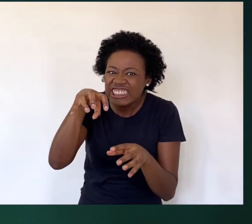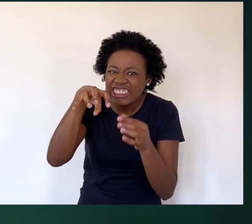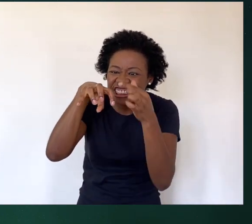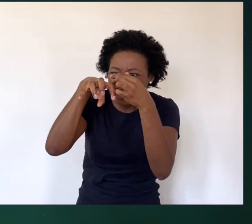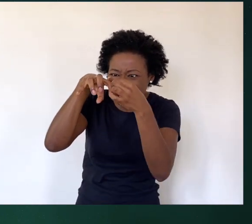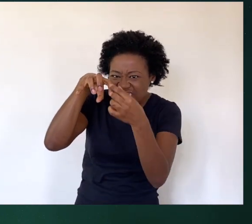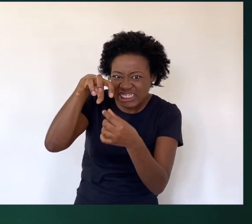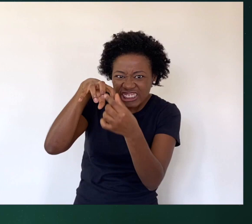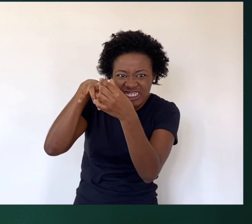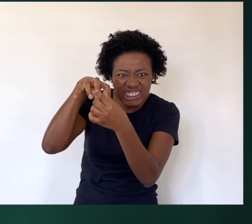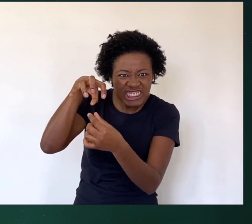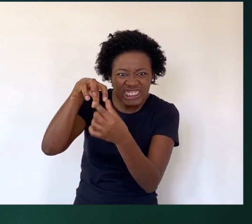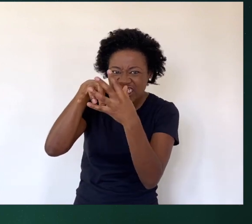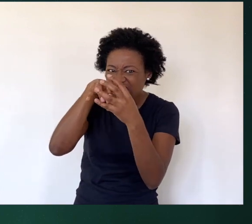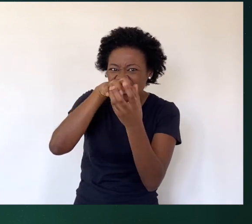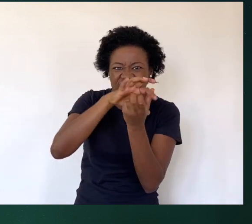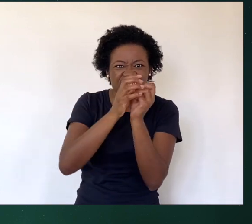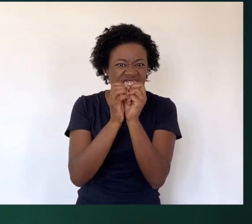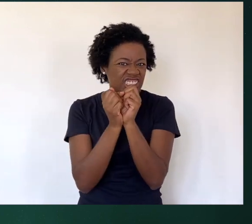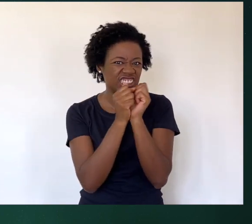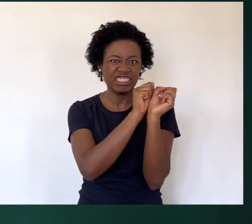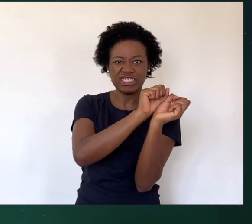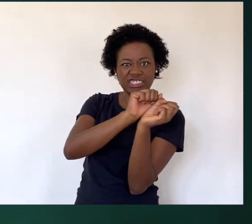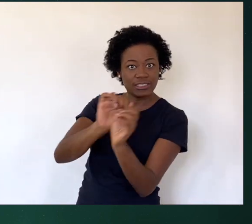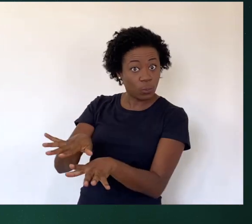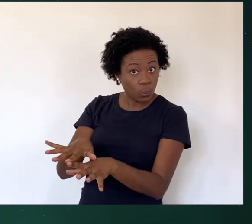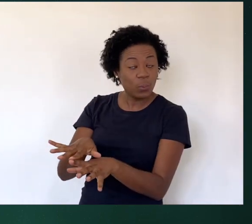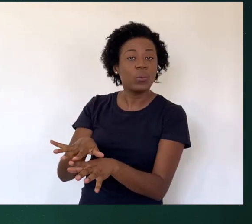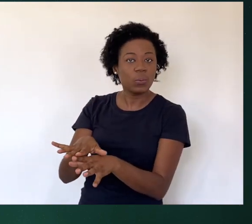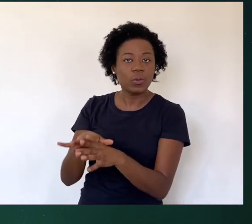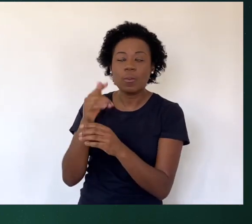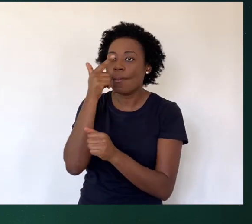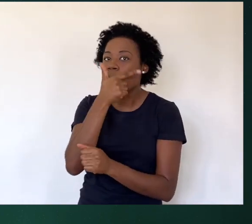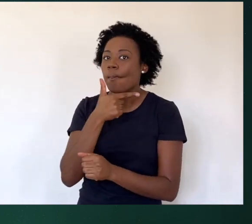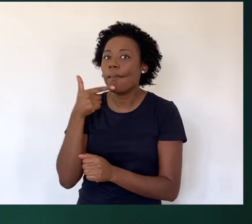Vão embora, dentes brancos afiados.